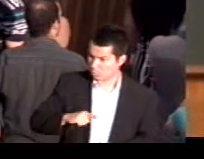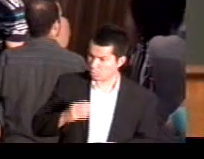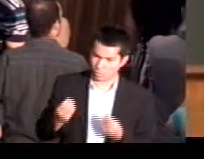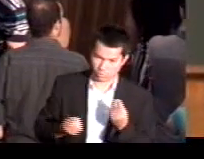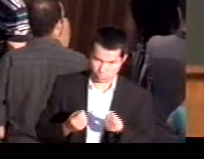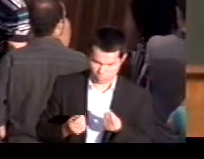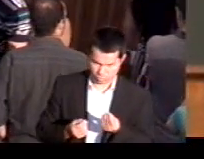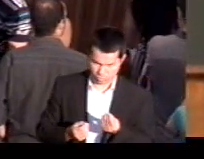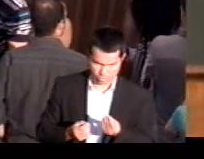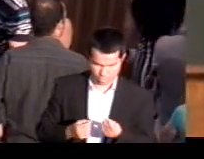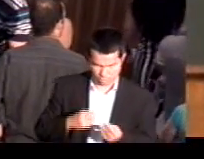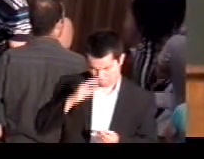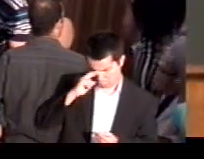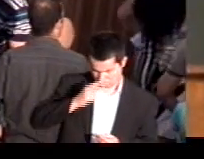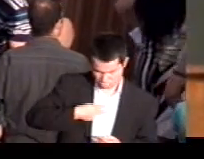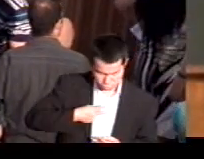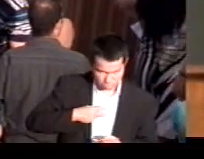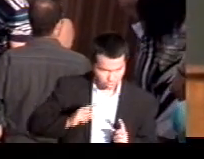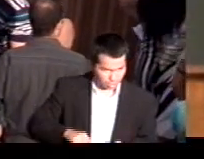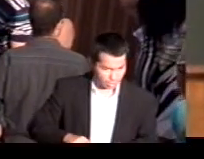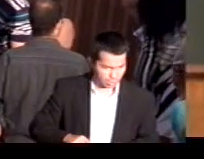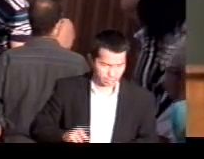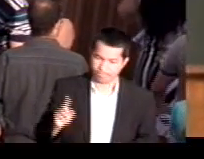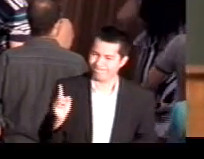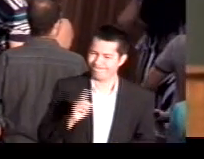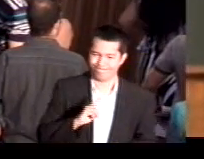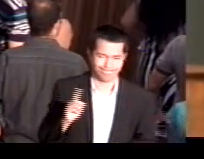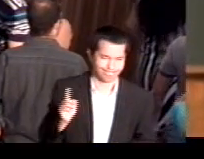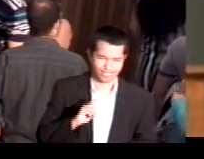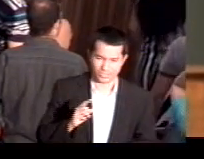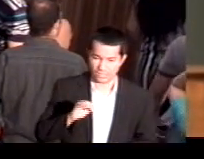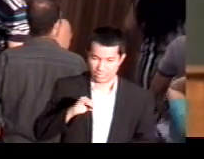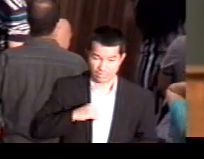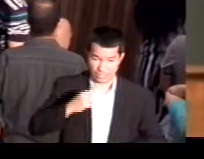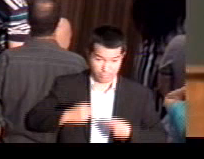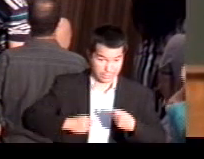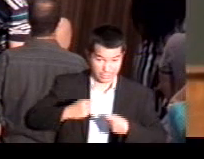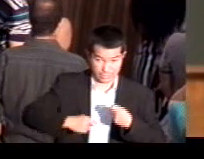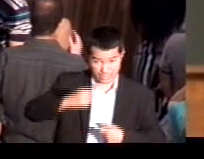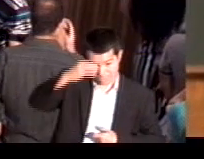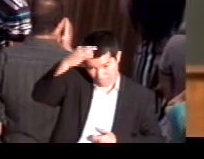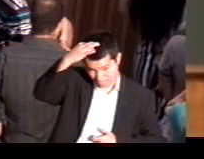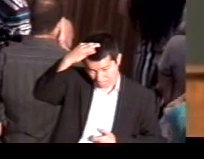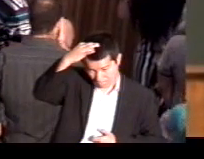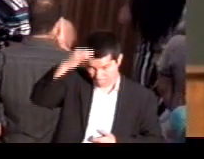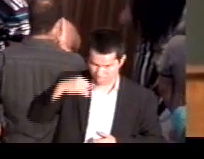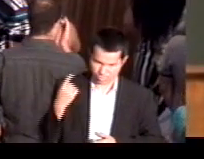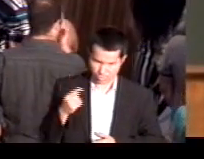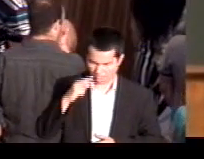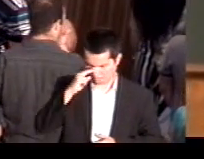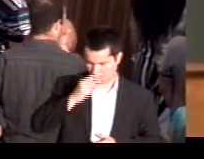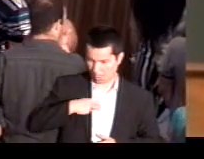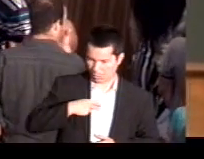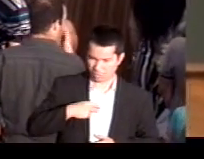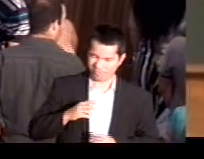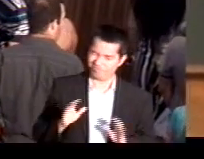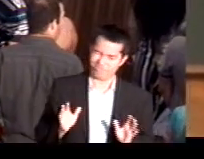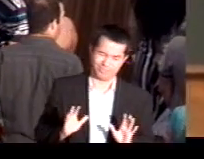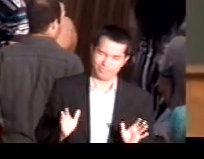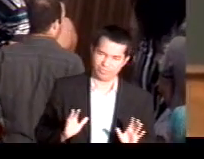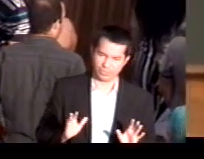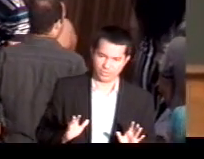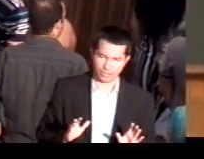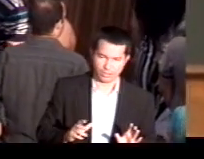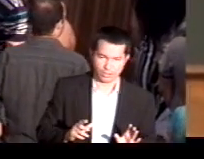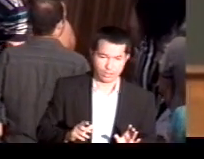as armas da nossa carne. Não adianta, não funciona. Se funcionasse, você não estaria